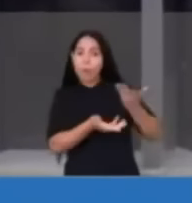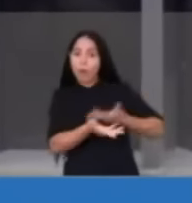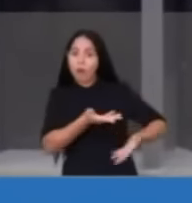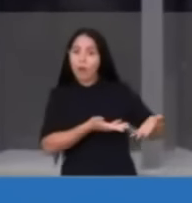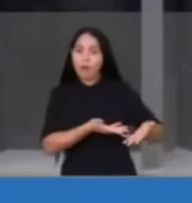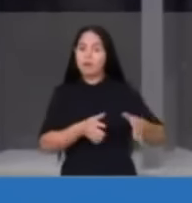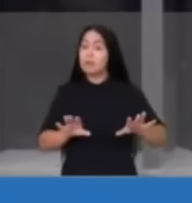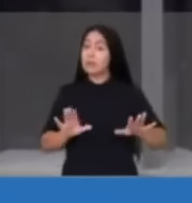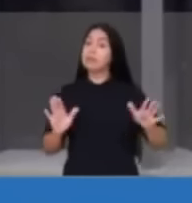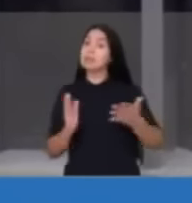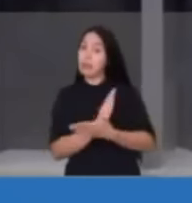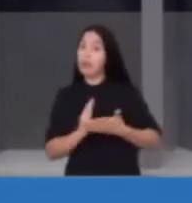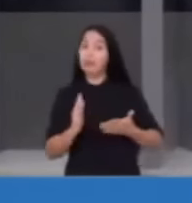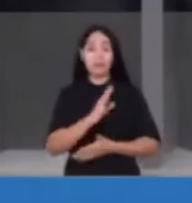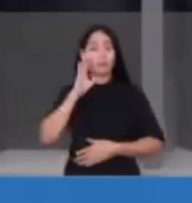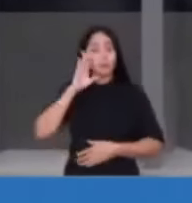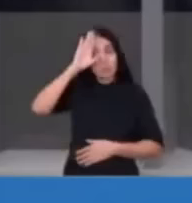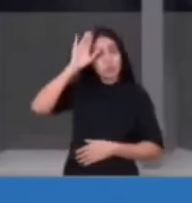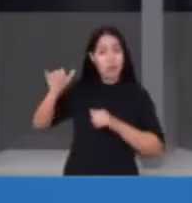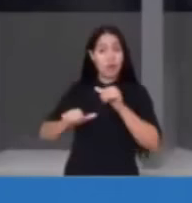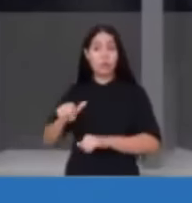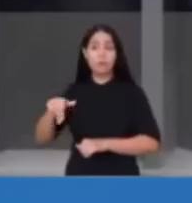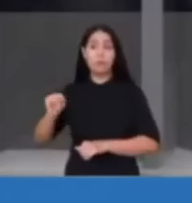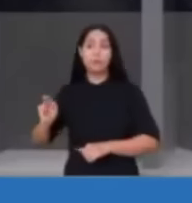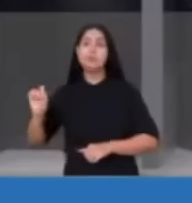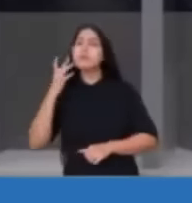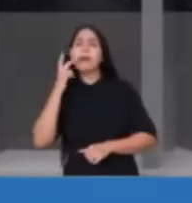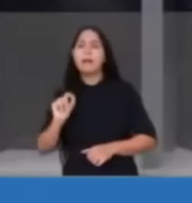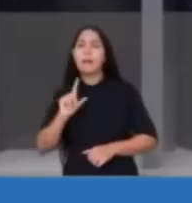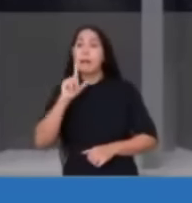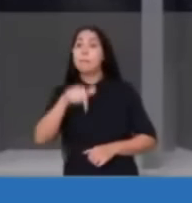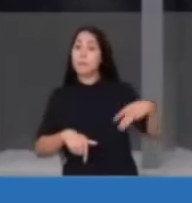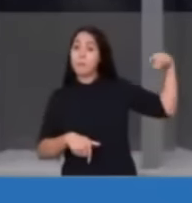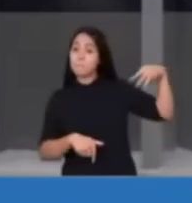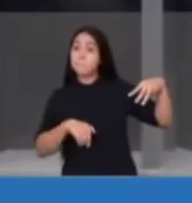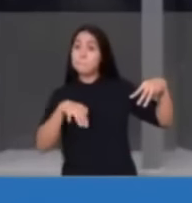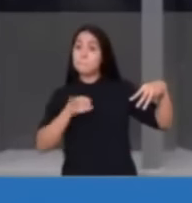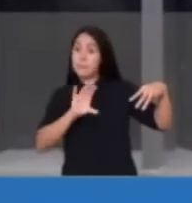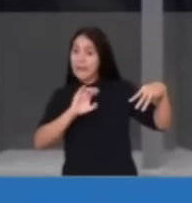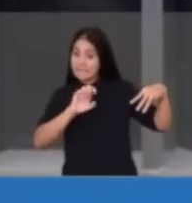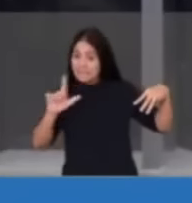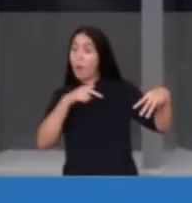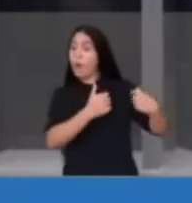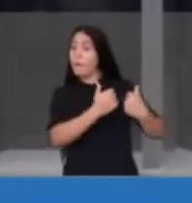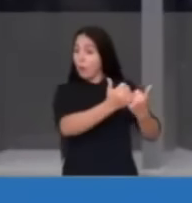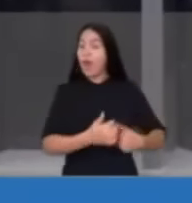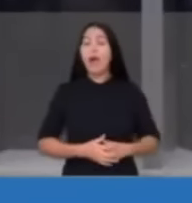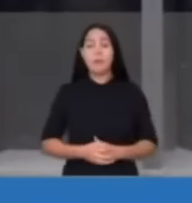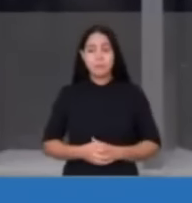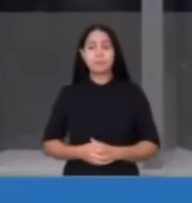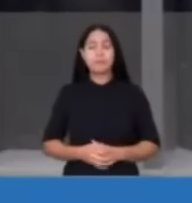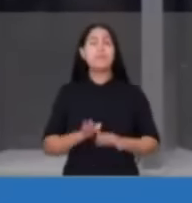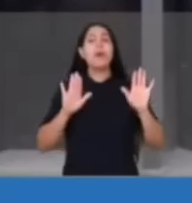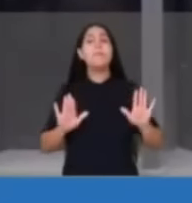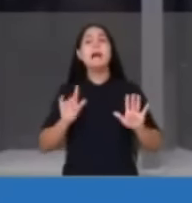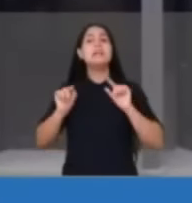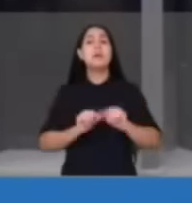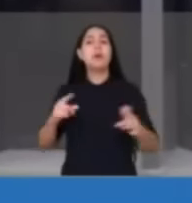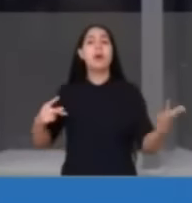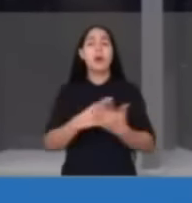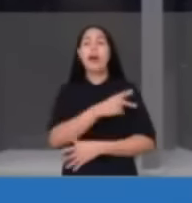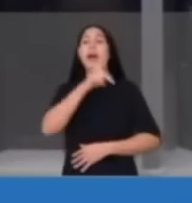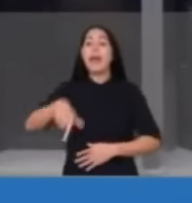desembarcar do Nunes Para apoiar o Pablo massal porque esse é o bolsonarismo Raiz e é o bolsonarismo que que ameaça o